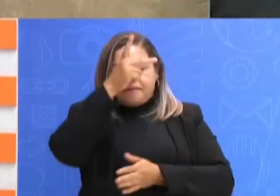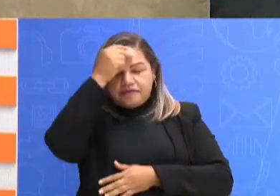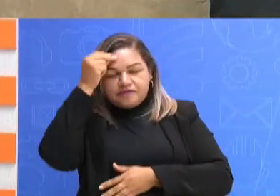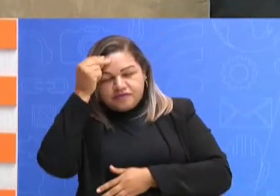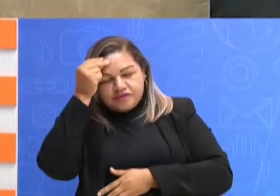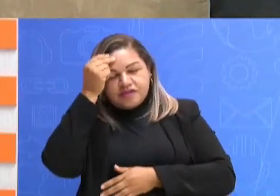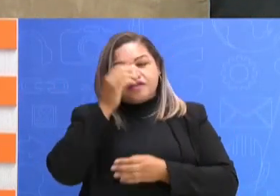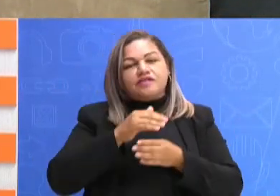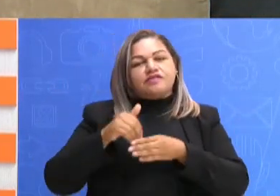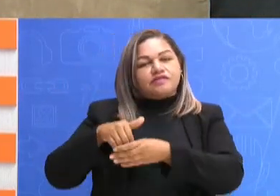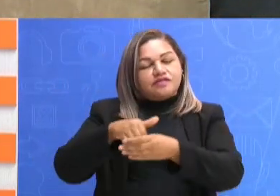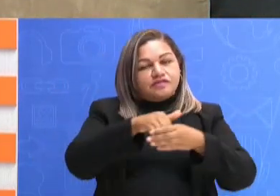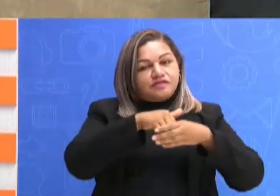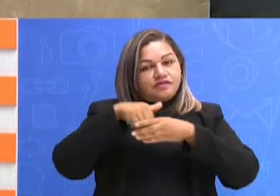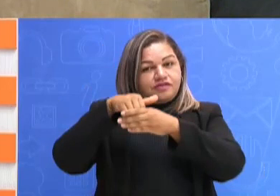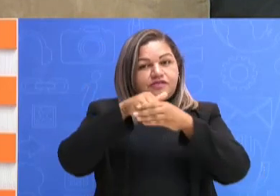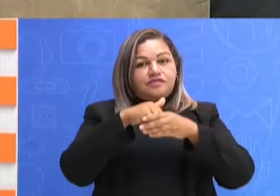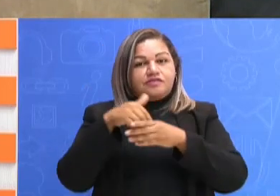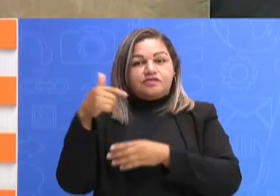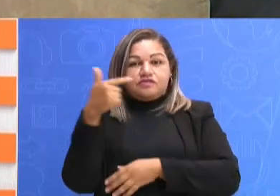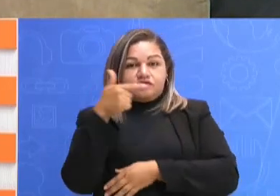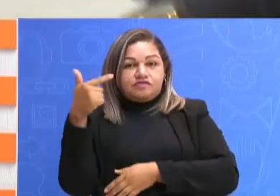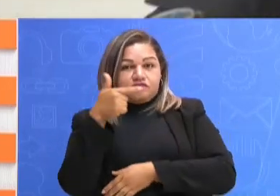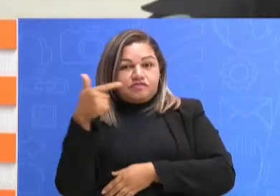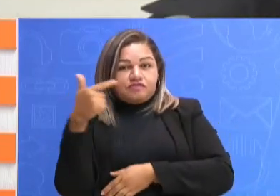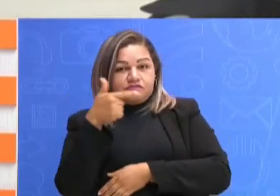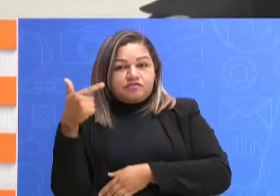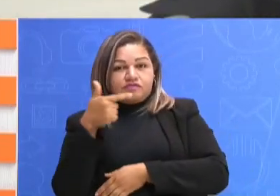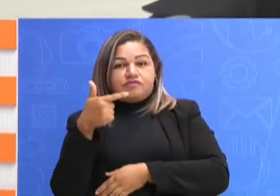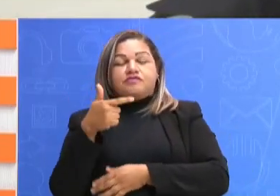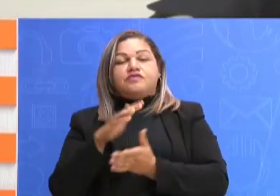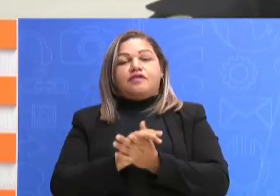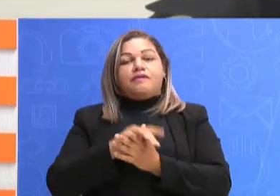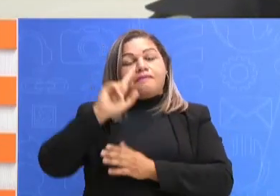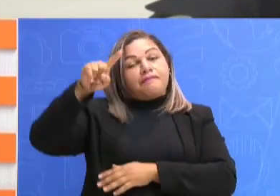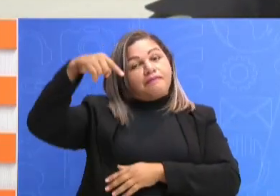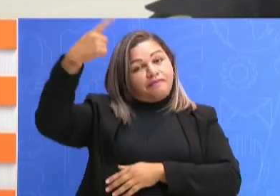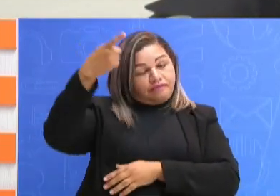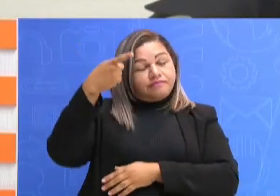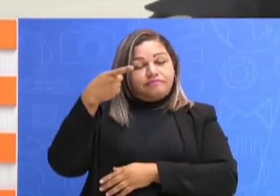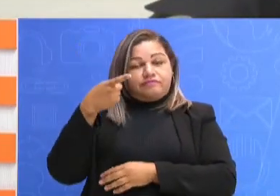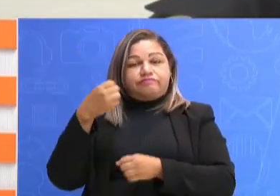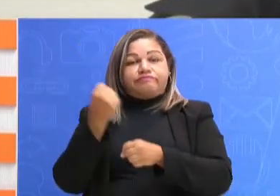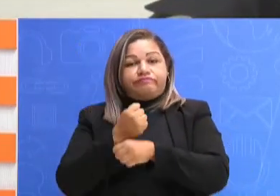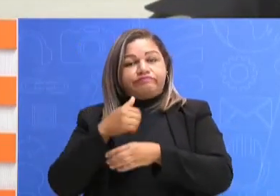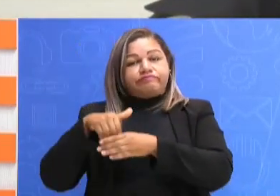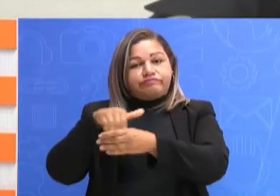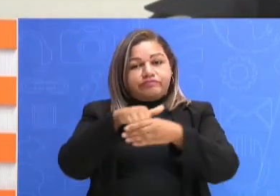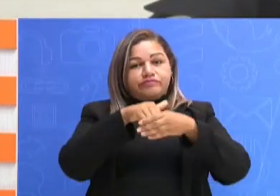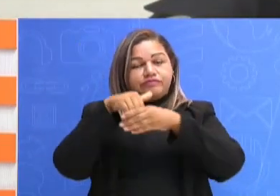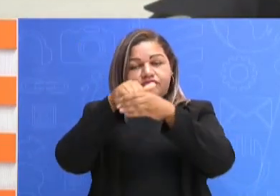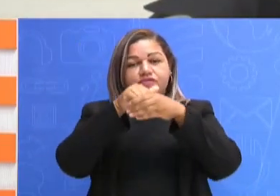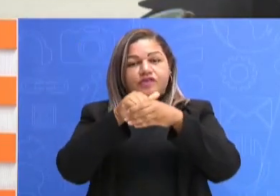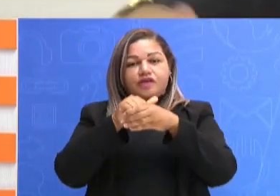2022. Próximo ano já é ano de eleição, terminamos um agora ano passado, mas próximo ano já é ano de eleição